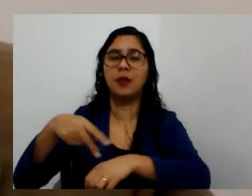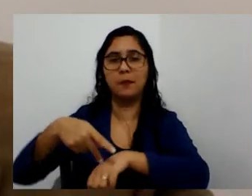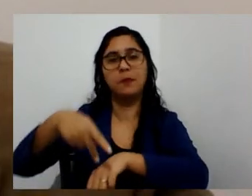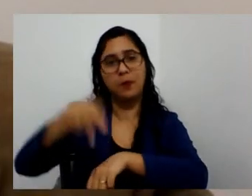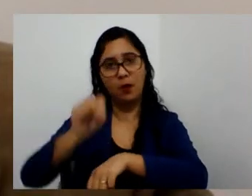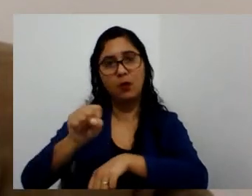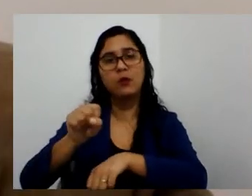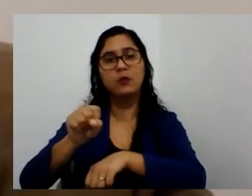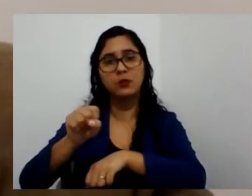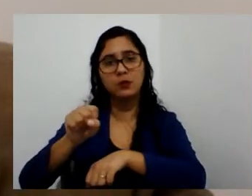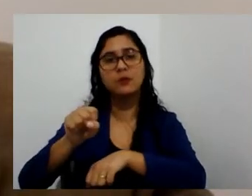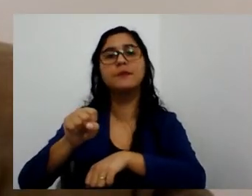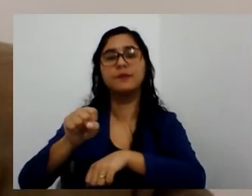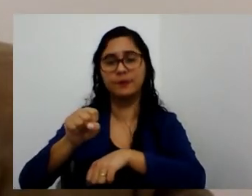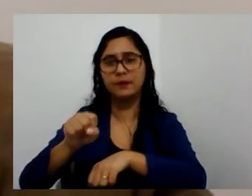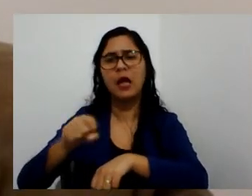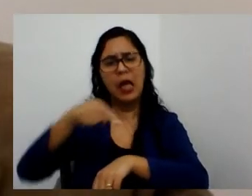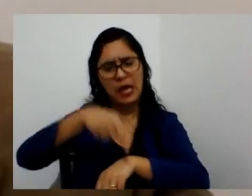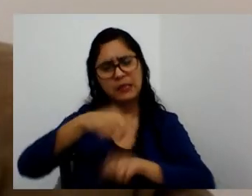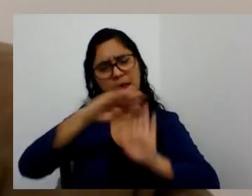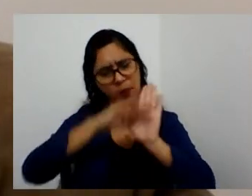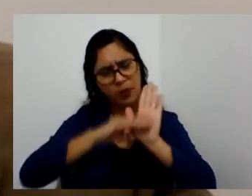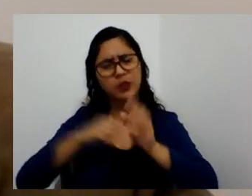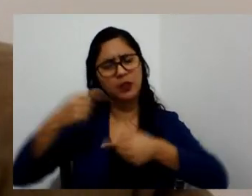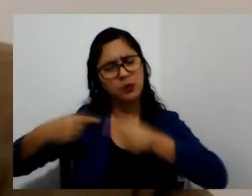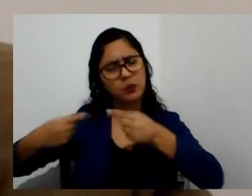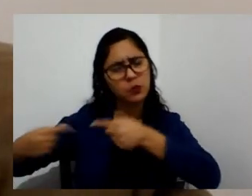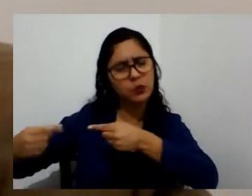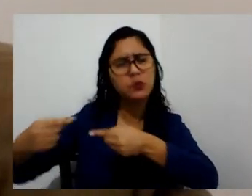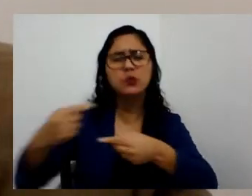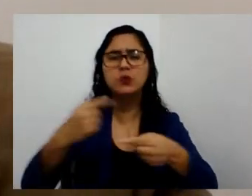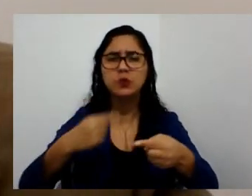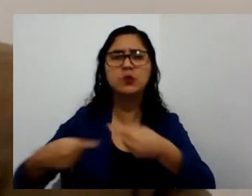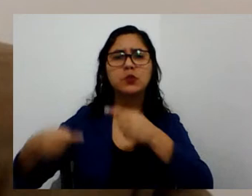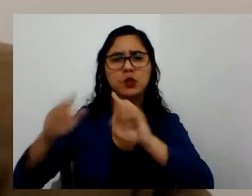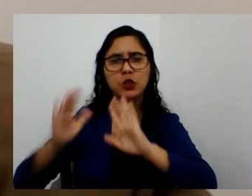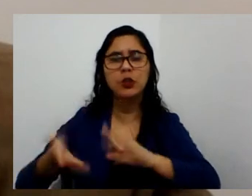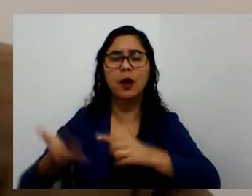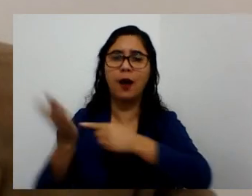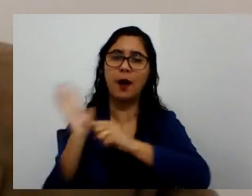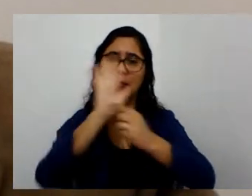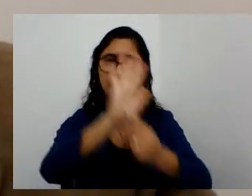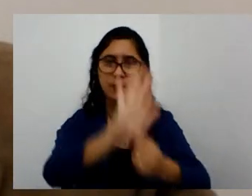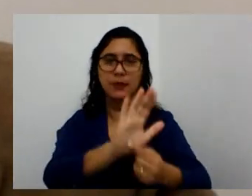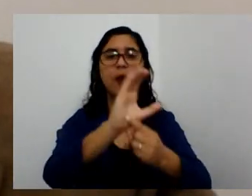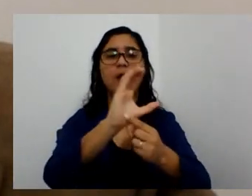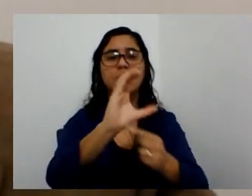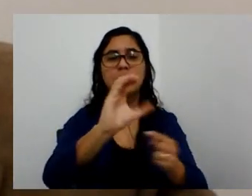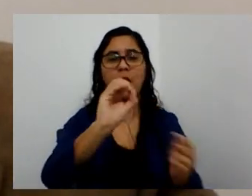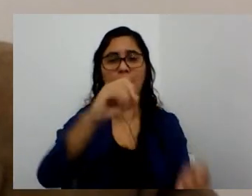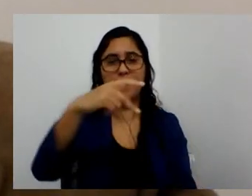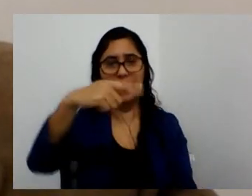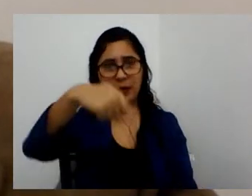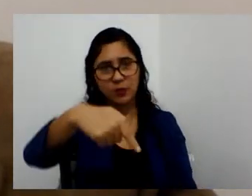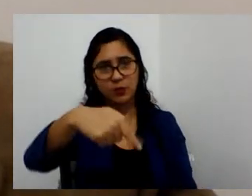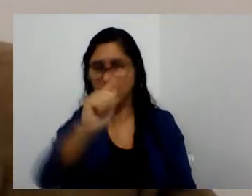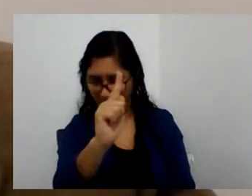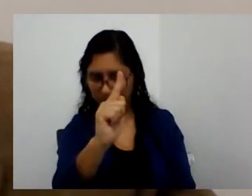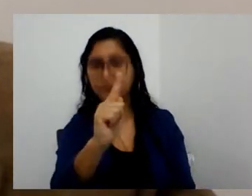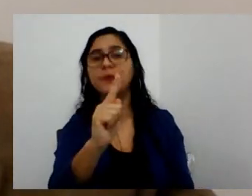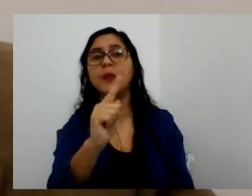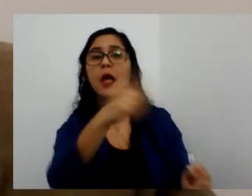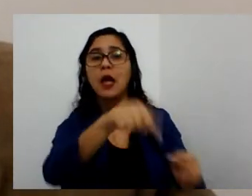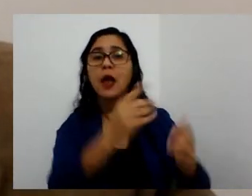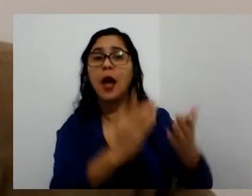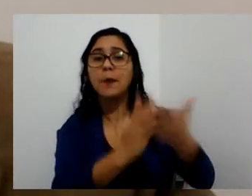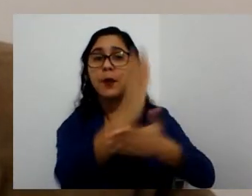amplamente discutidas por todo um grupo de trabalho e apresentado ao nosso COPG, que aprovou o dever de